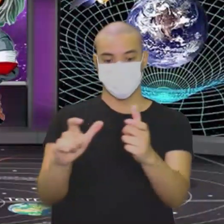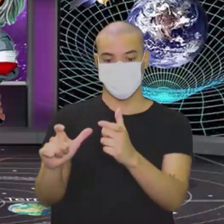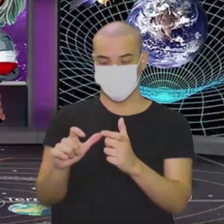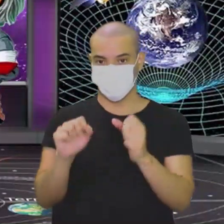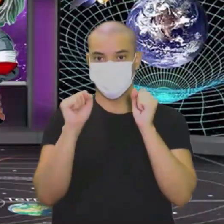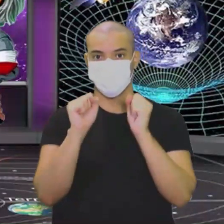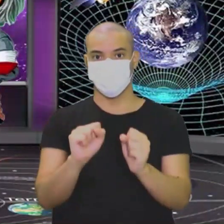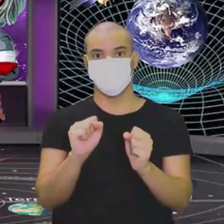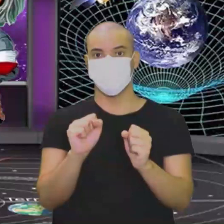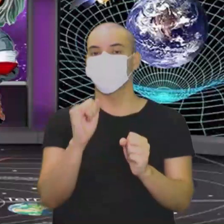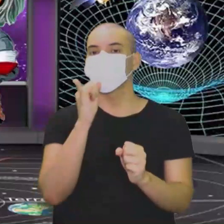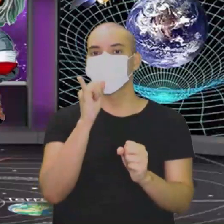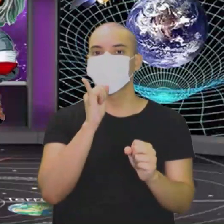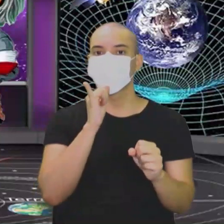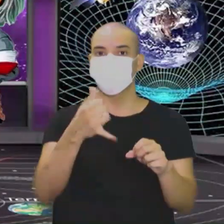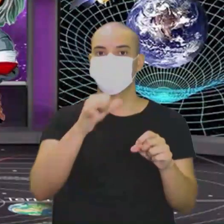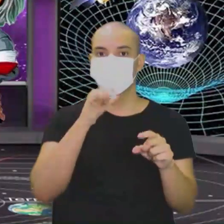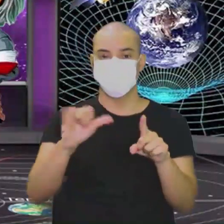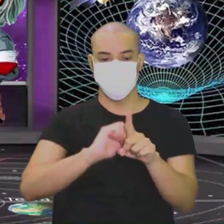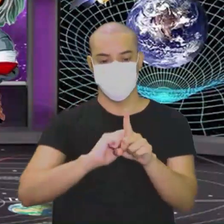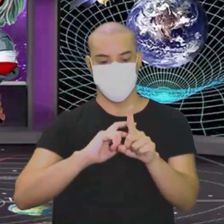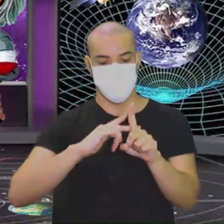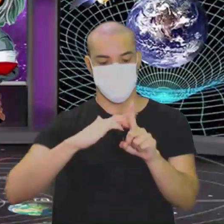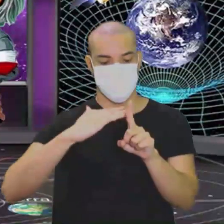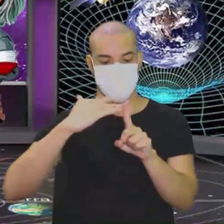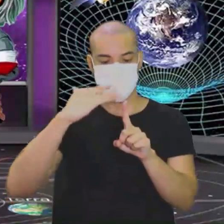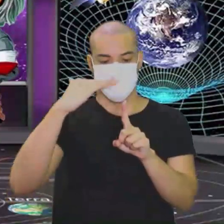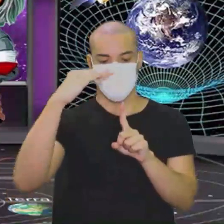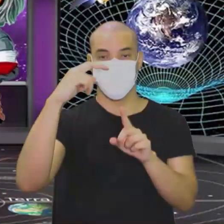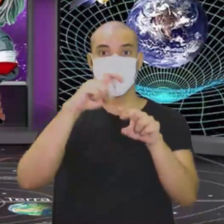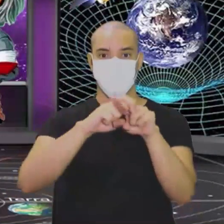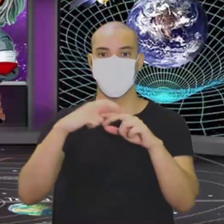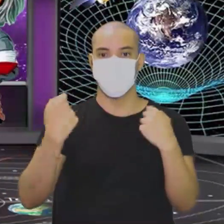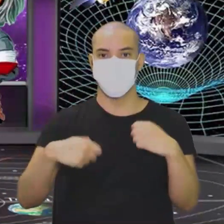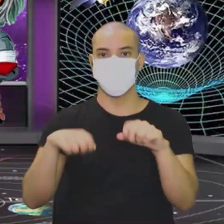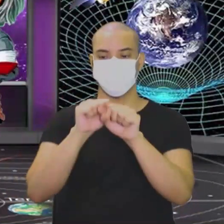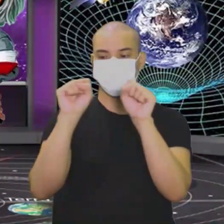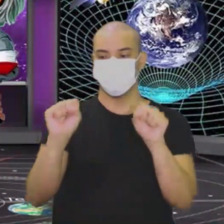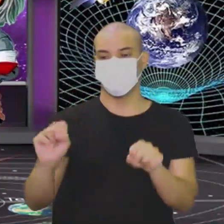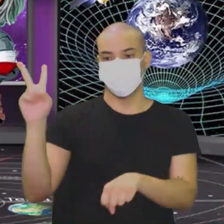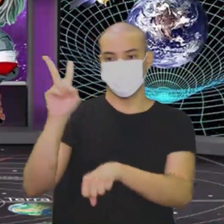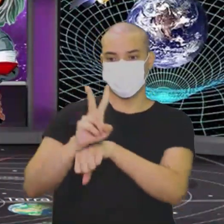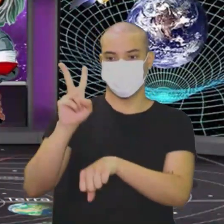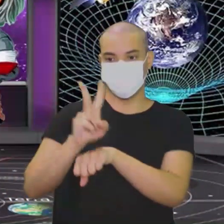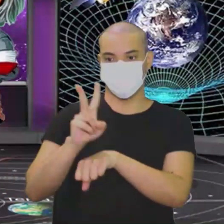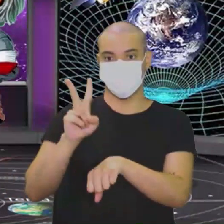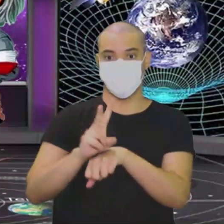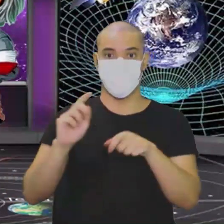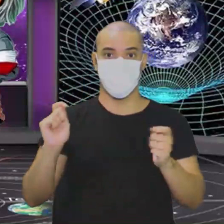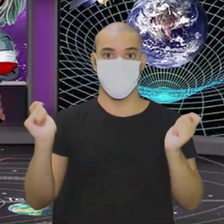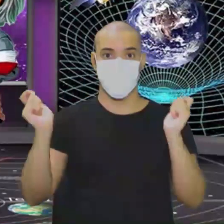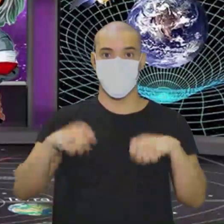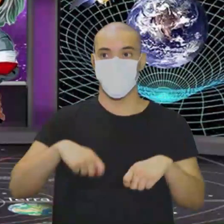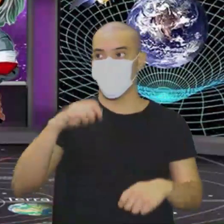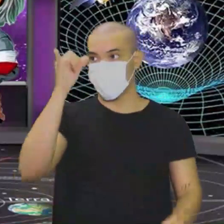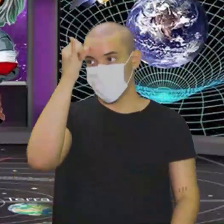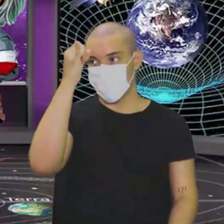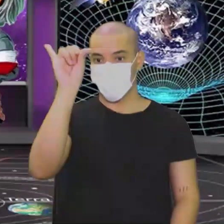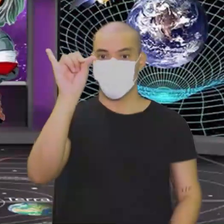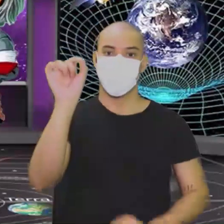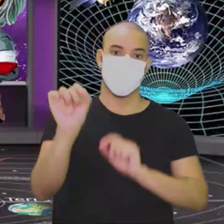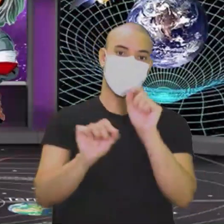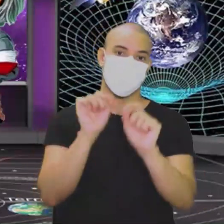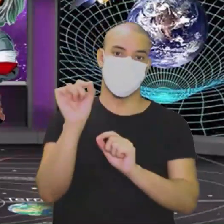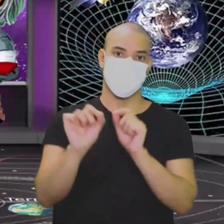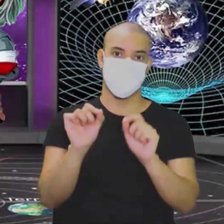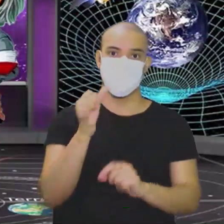ser sobrecarregado, certo? Então a gente tem que ter um sistema de proteção para poder evitar aí a